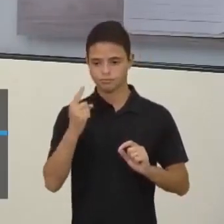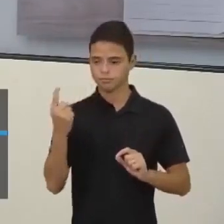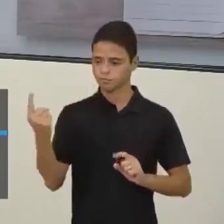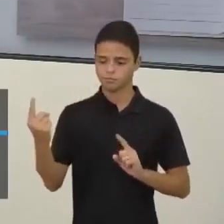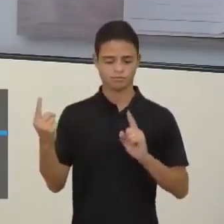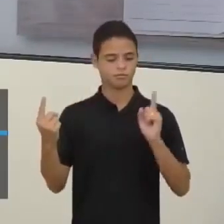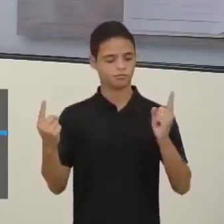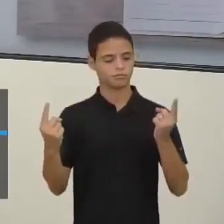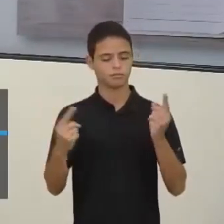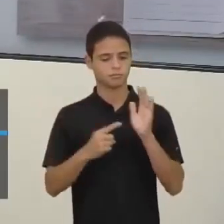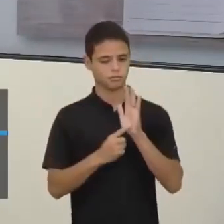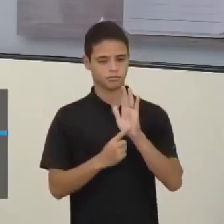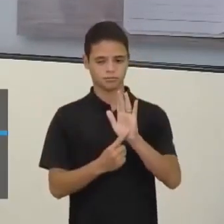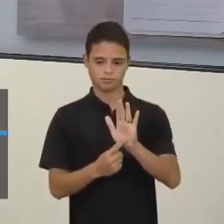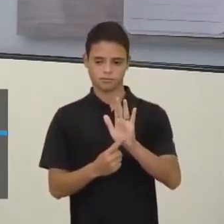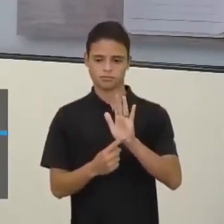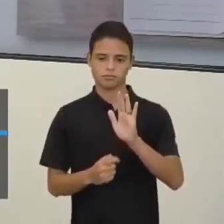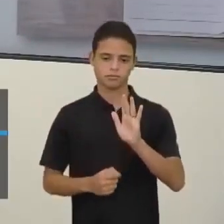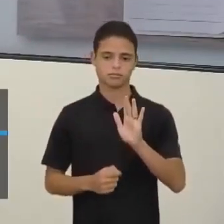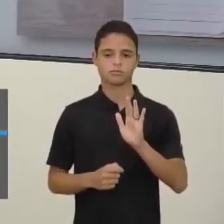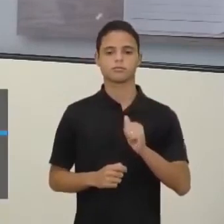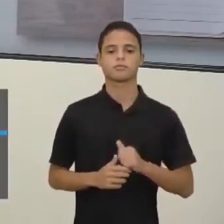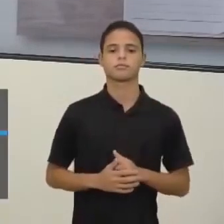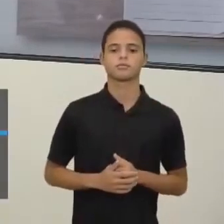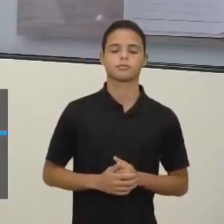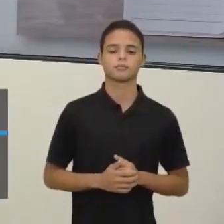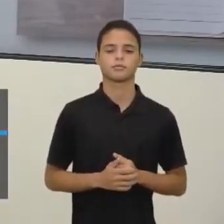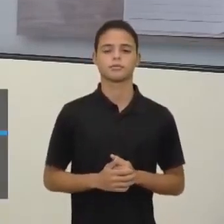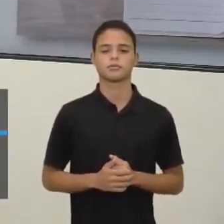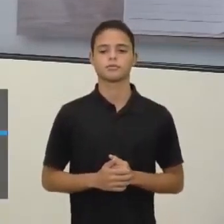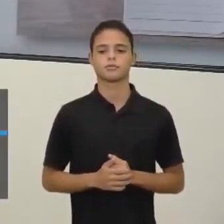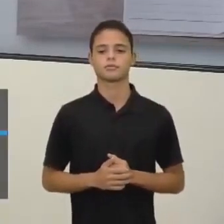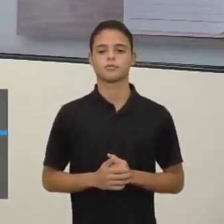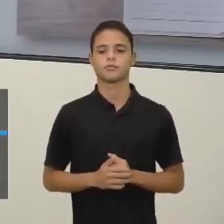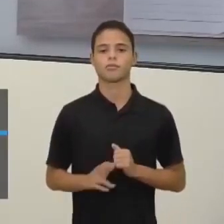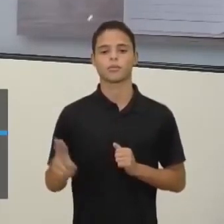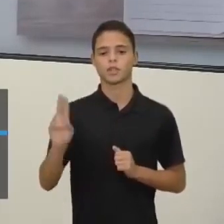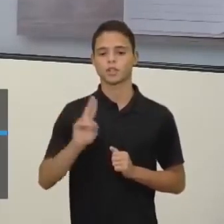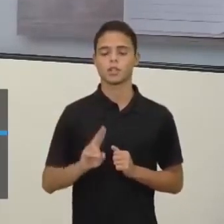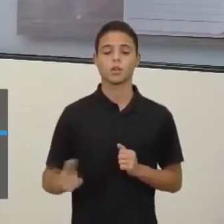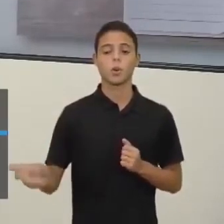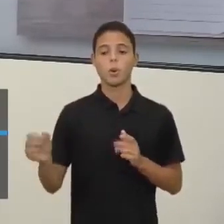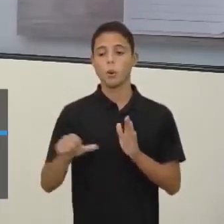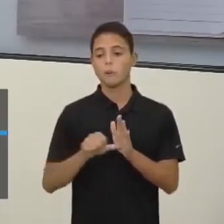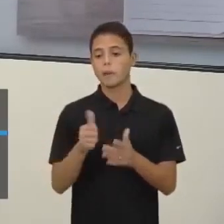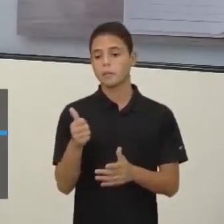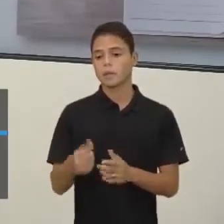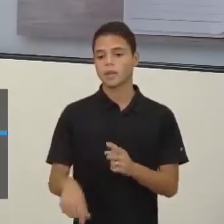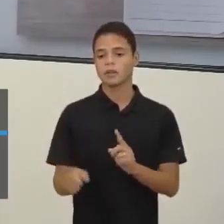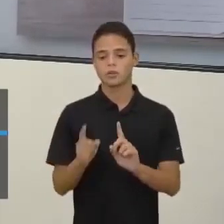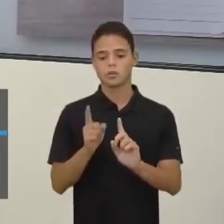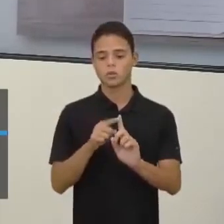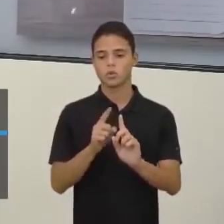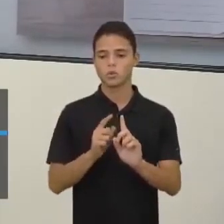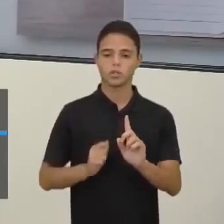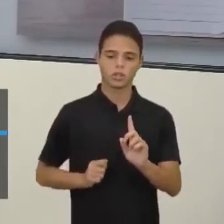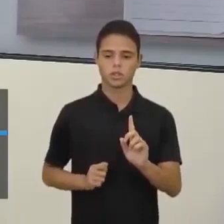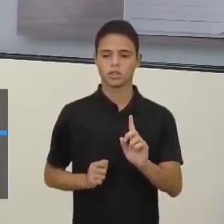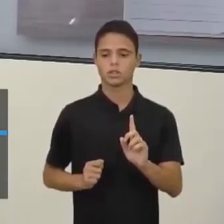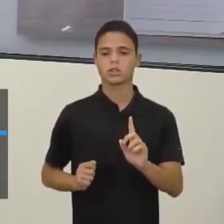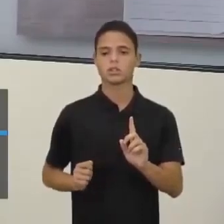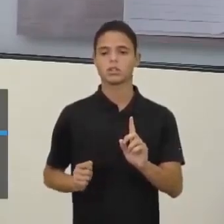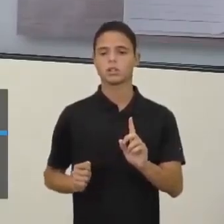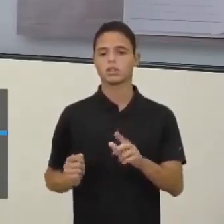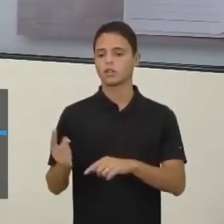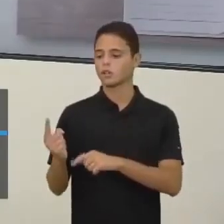mão esquerda, o seu indicador é considerado o dedo 1. E na mão direita, o seu indicador é